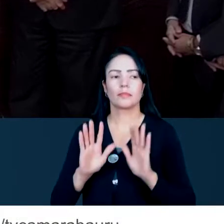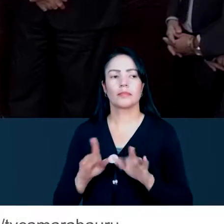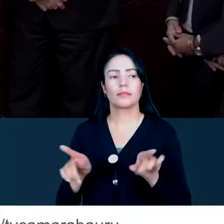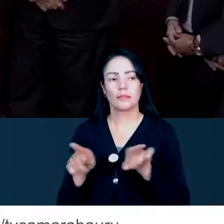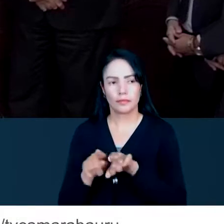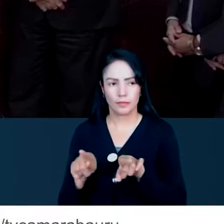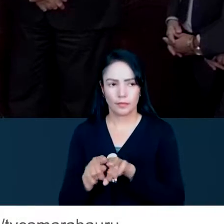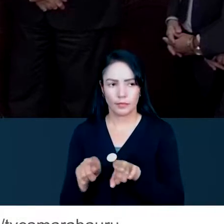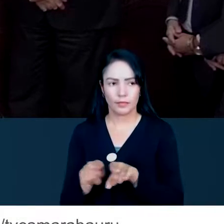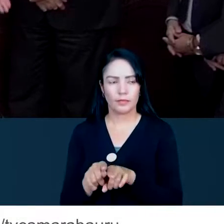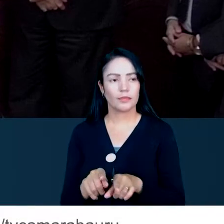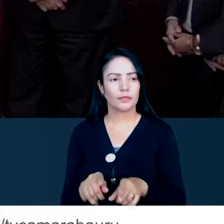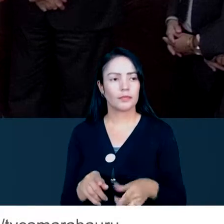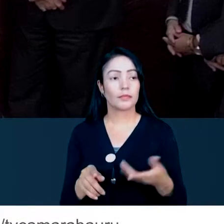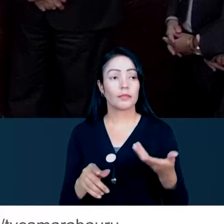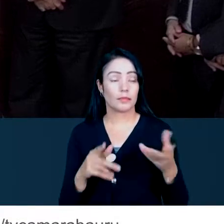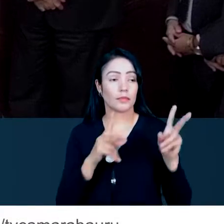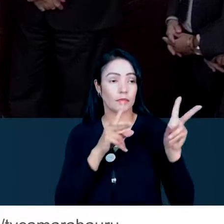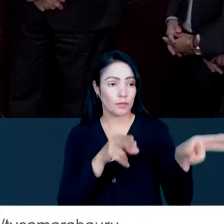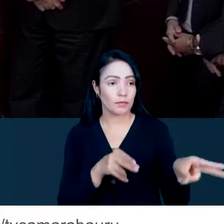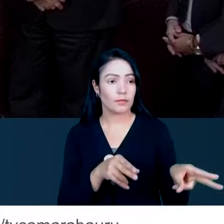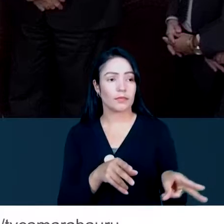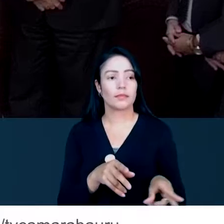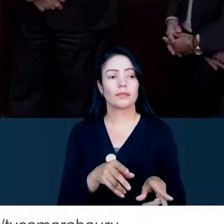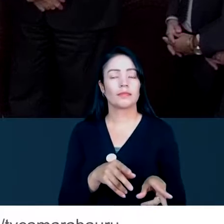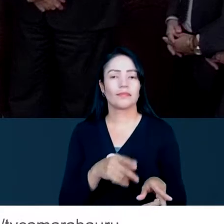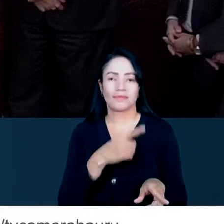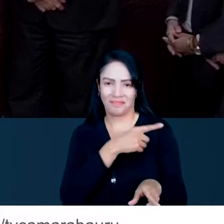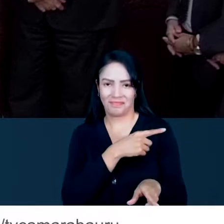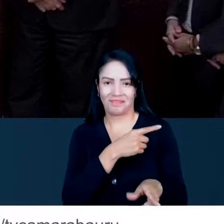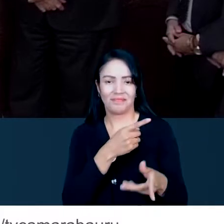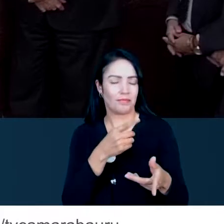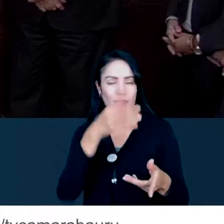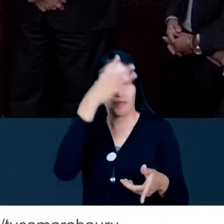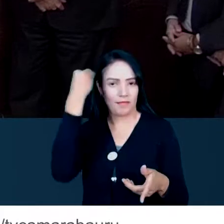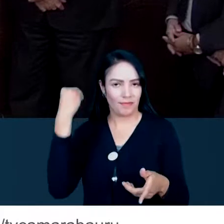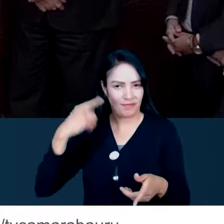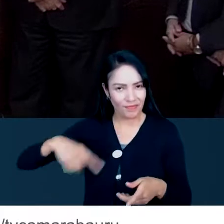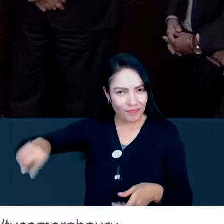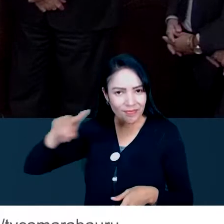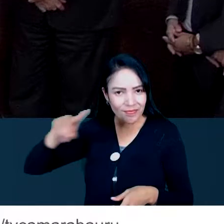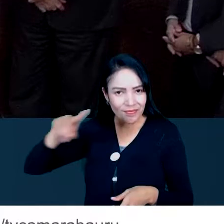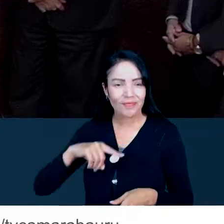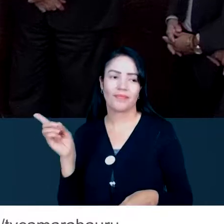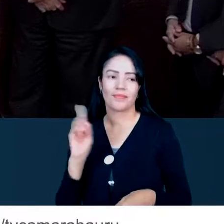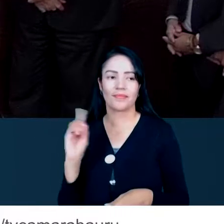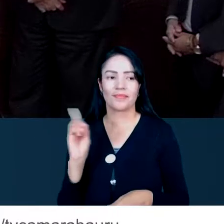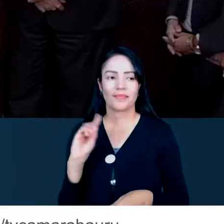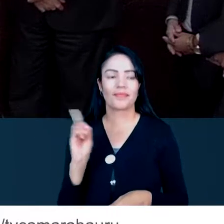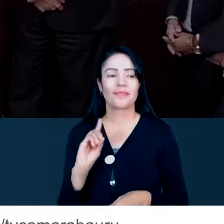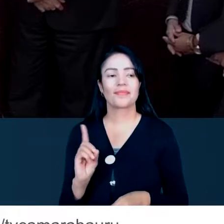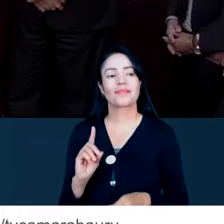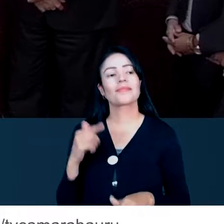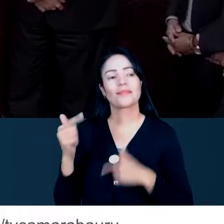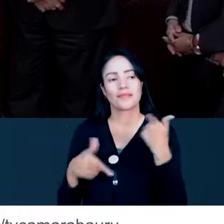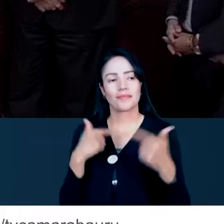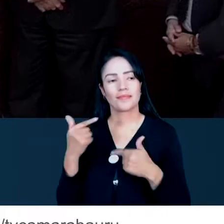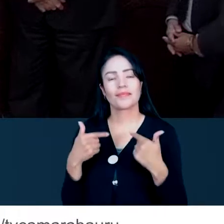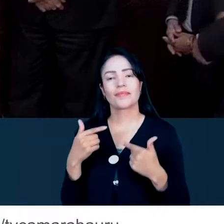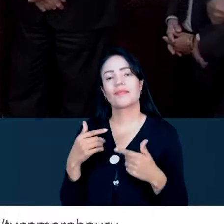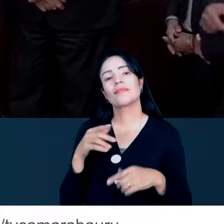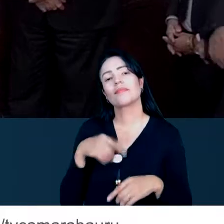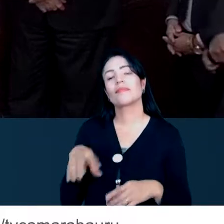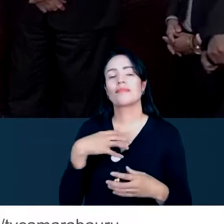vocês, não esqueceu de nós e do nosso trabalho. Para a gente é muito importante receber essa